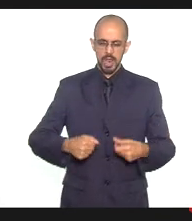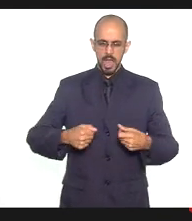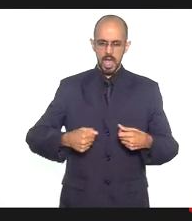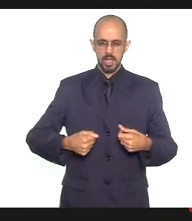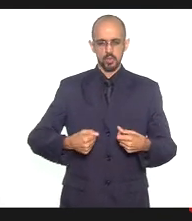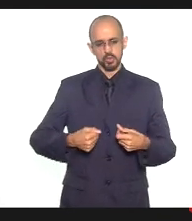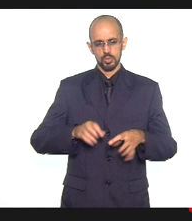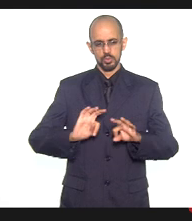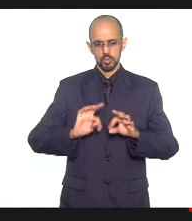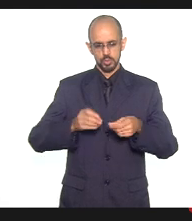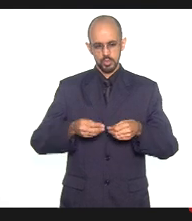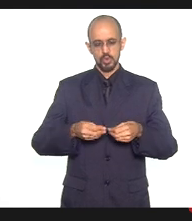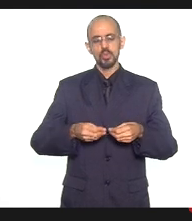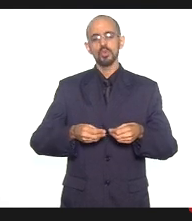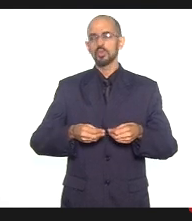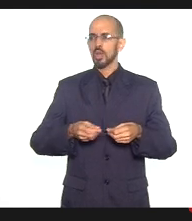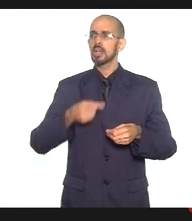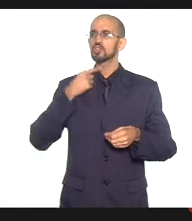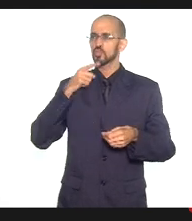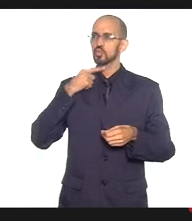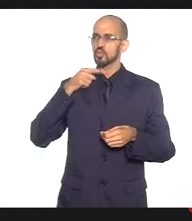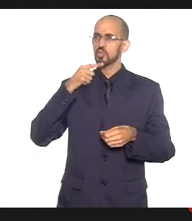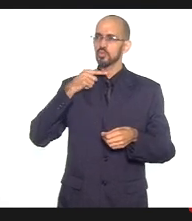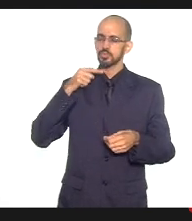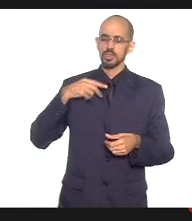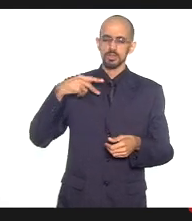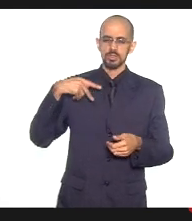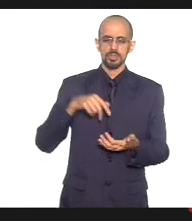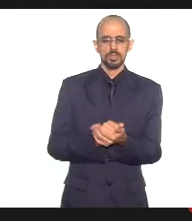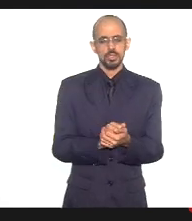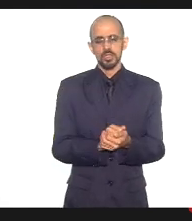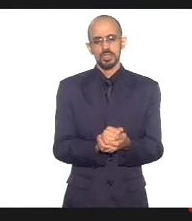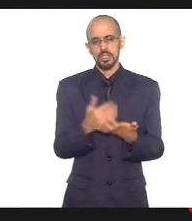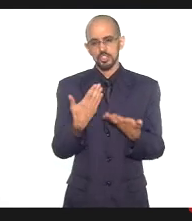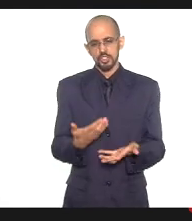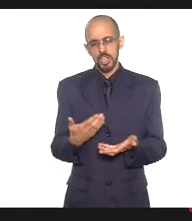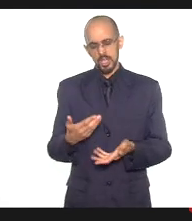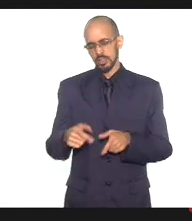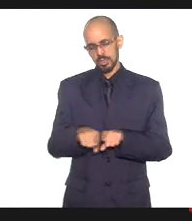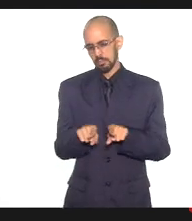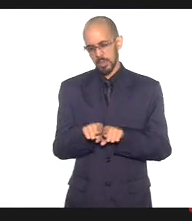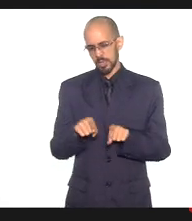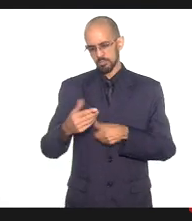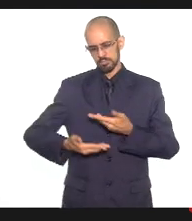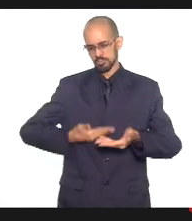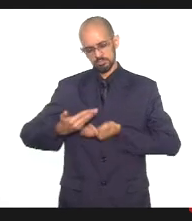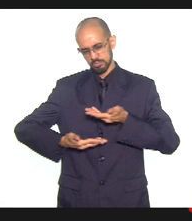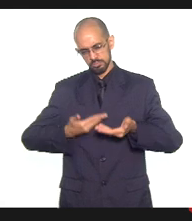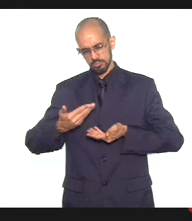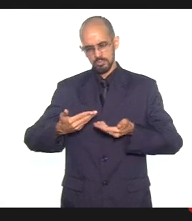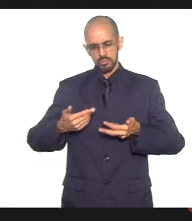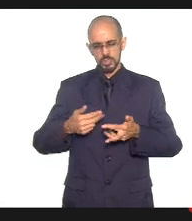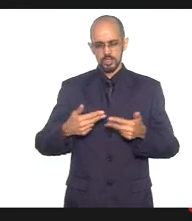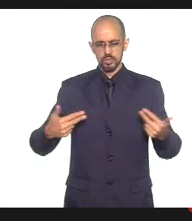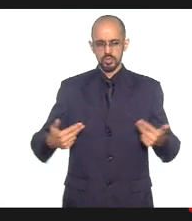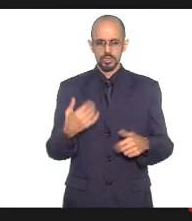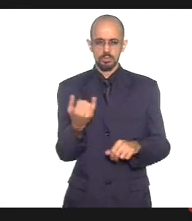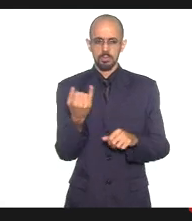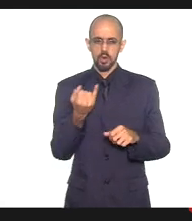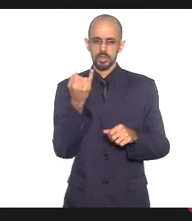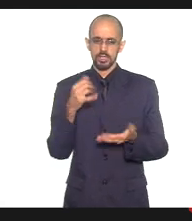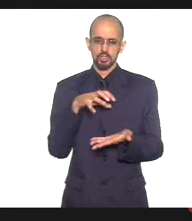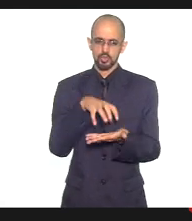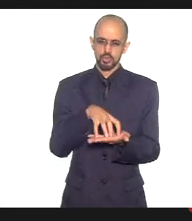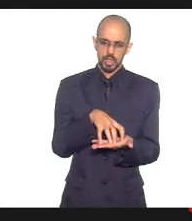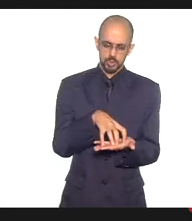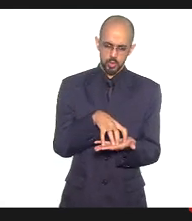CPI, procurando sempre ser transparente e colaborando nessas discussões em questões relevantes para o setor. Por isso,